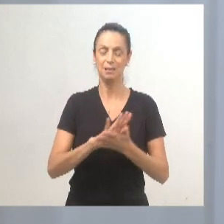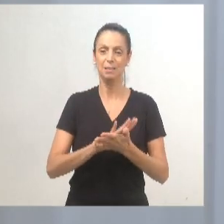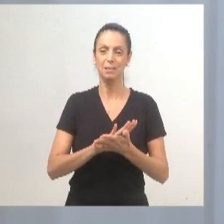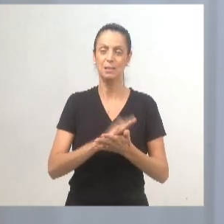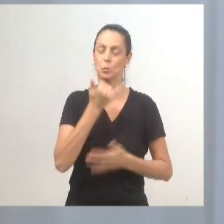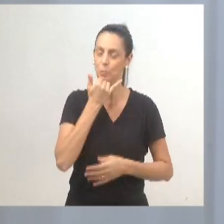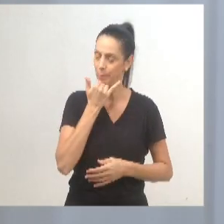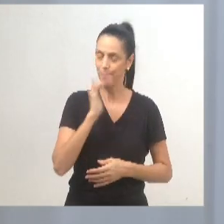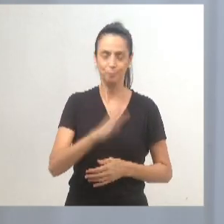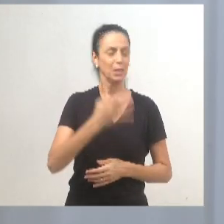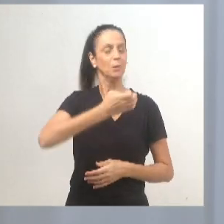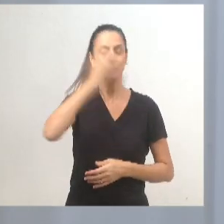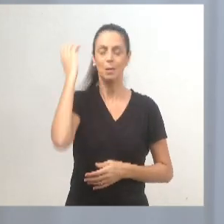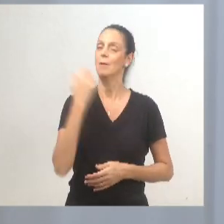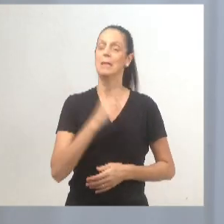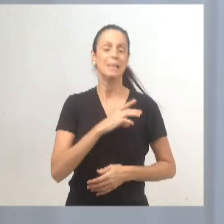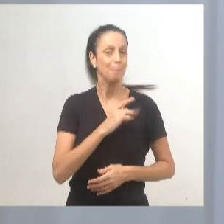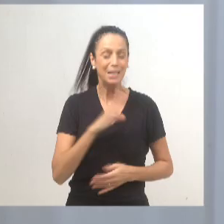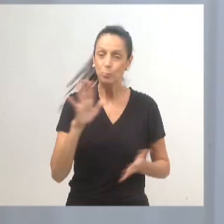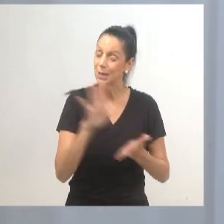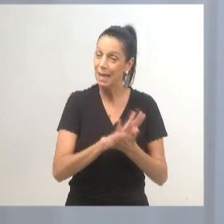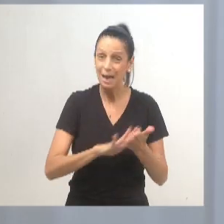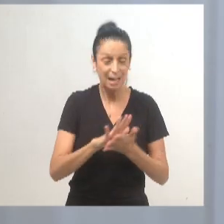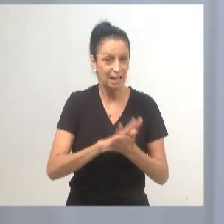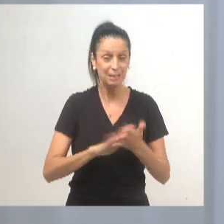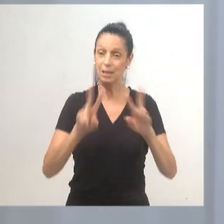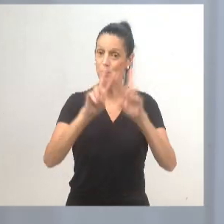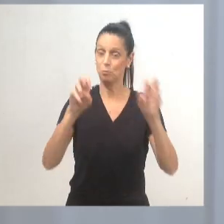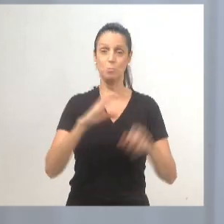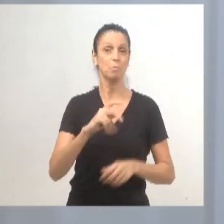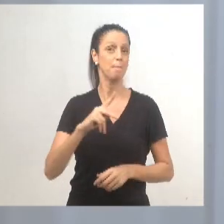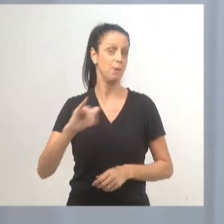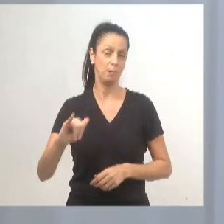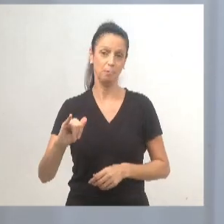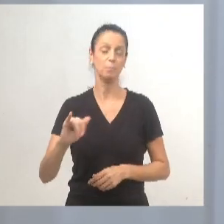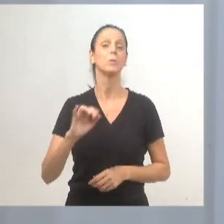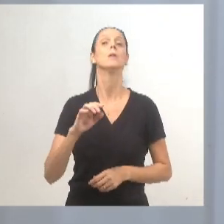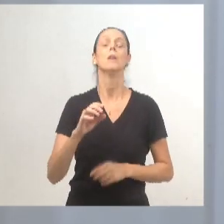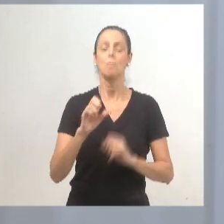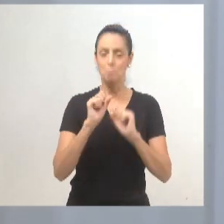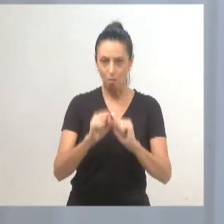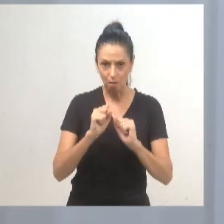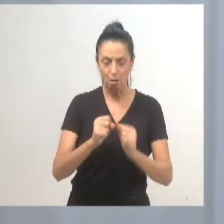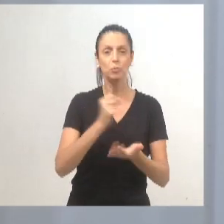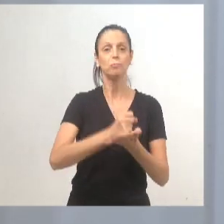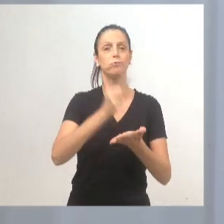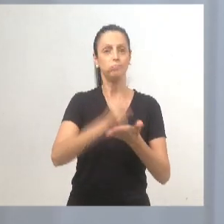aí apoiadores se for para realmente apurar as irregularidades de forma